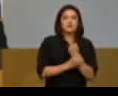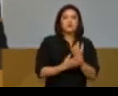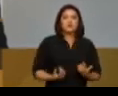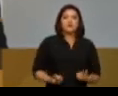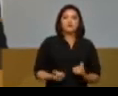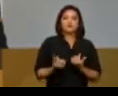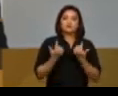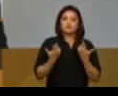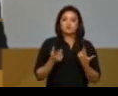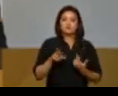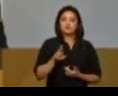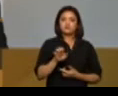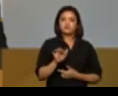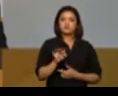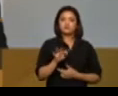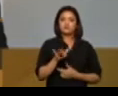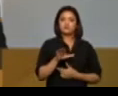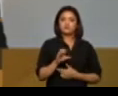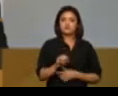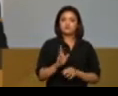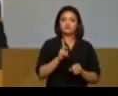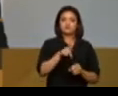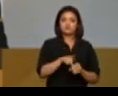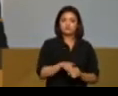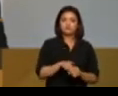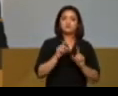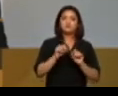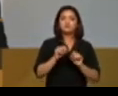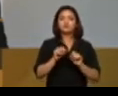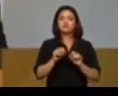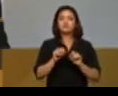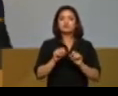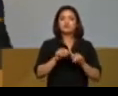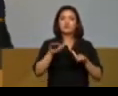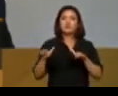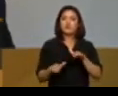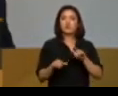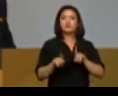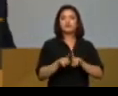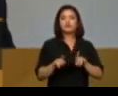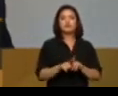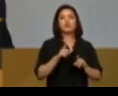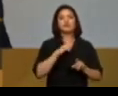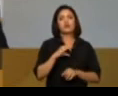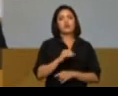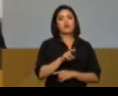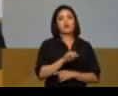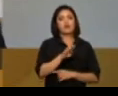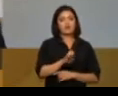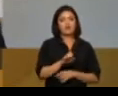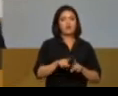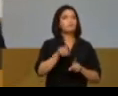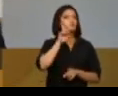da Petrobras são inferiores aos custos de refino das refinarias do Caribe e dos Estados Unidos.